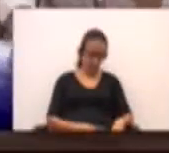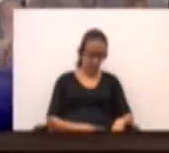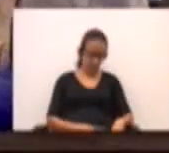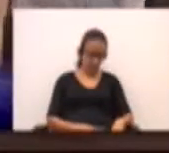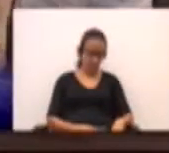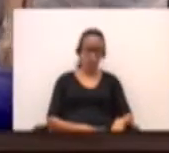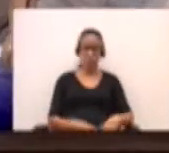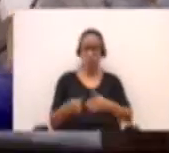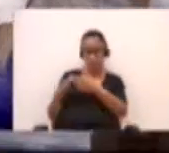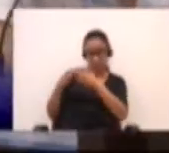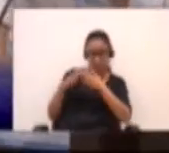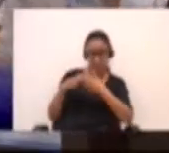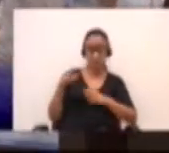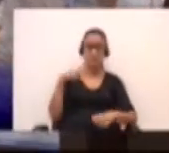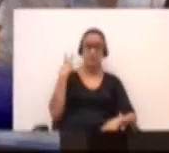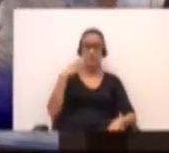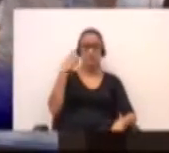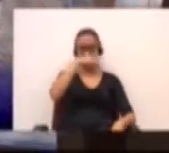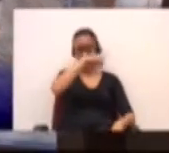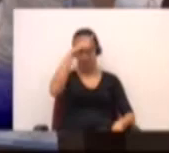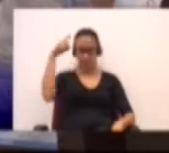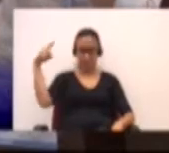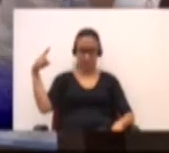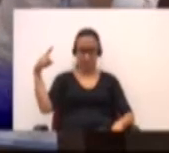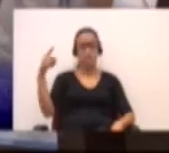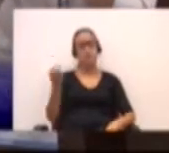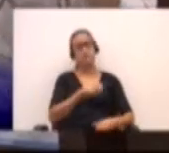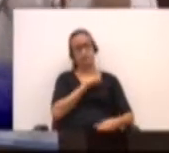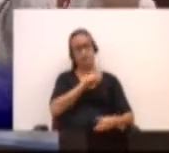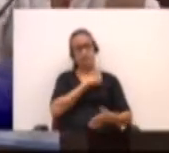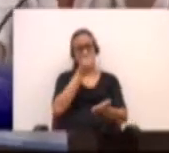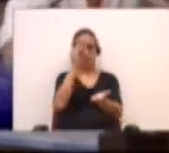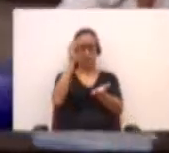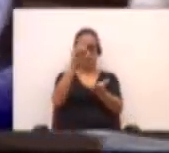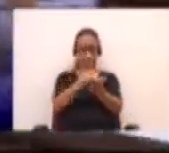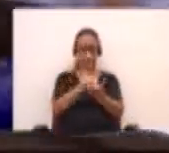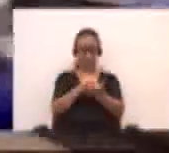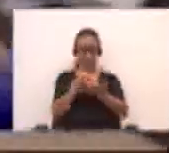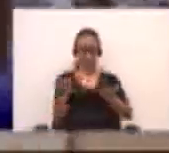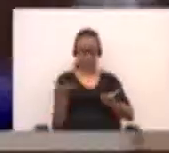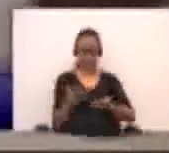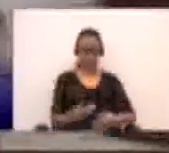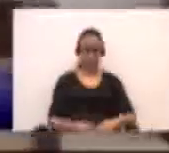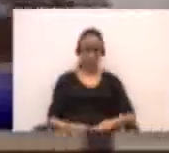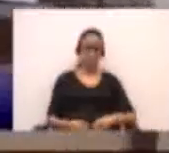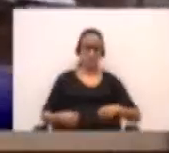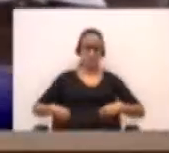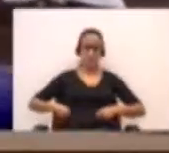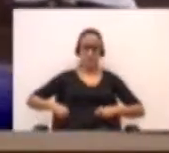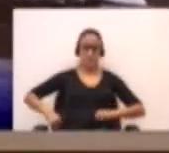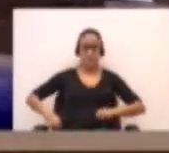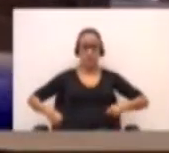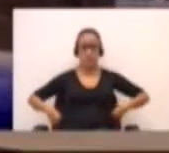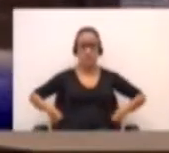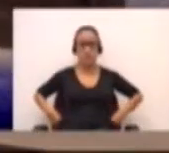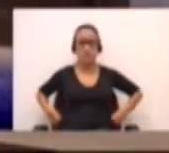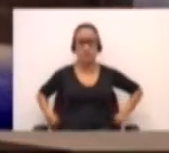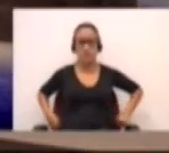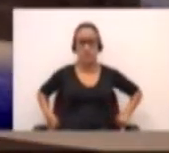Da vereadora doutora Mayra Costa. Confirmada a presença da vereadora Mayra Costa em